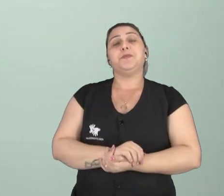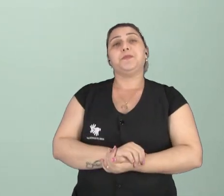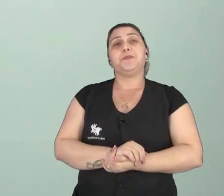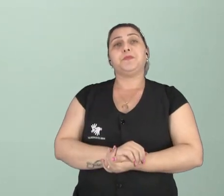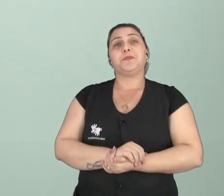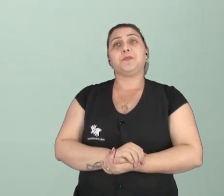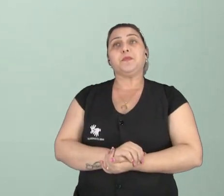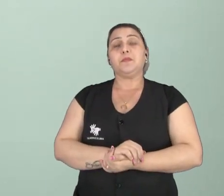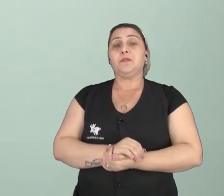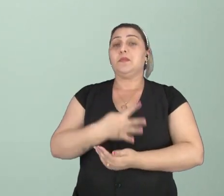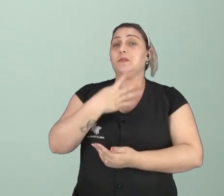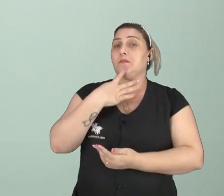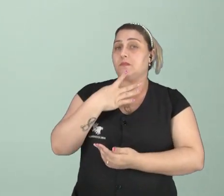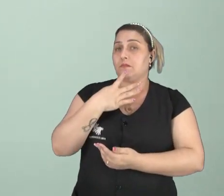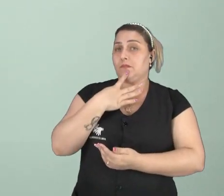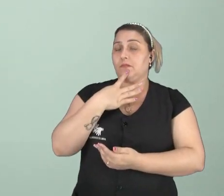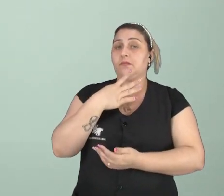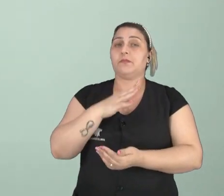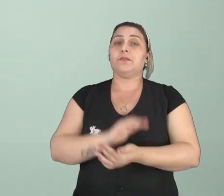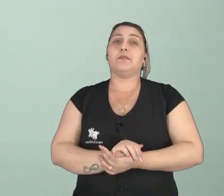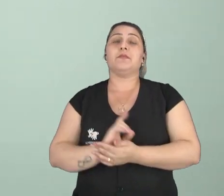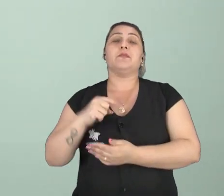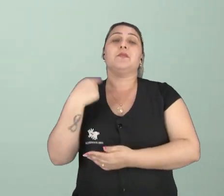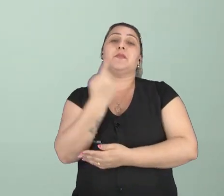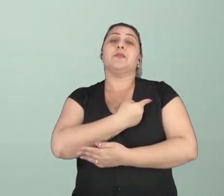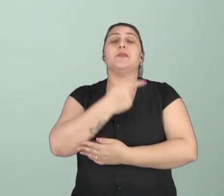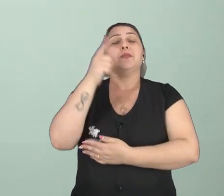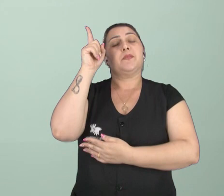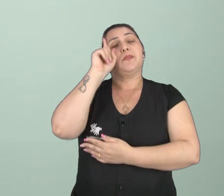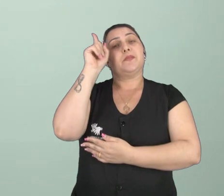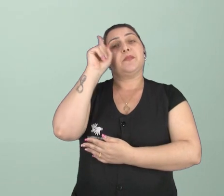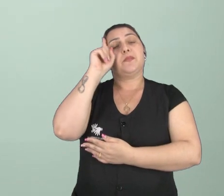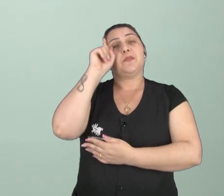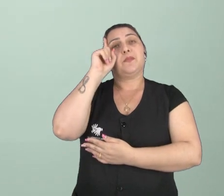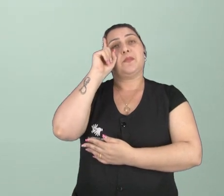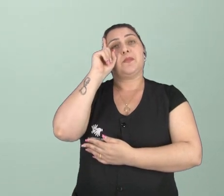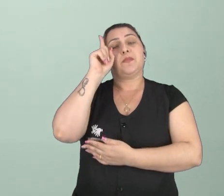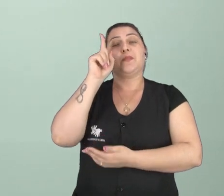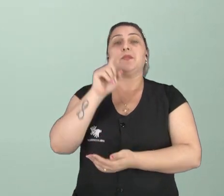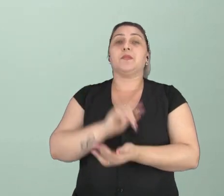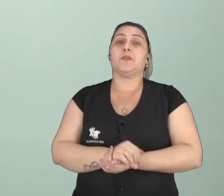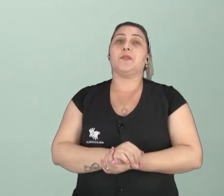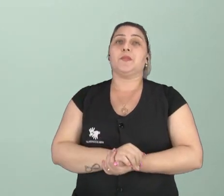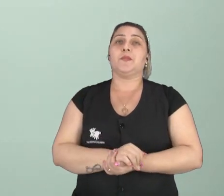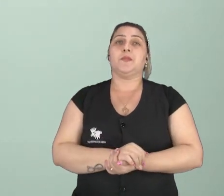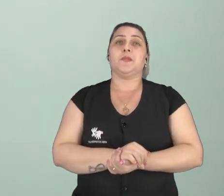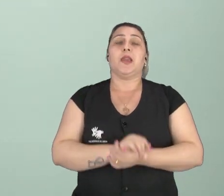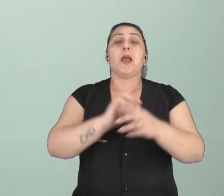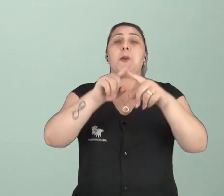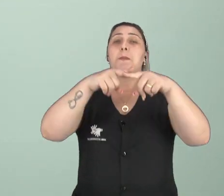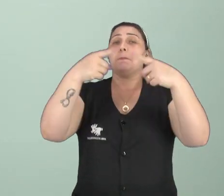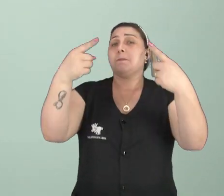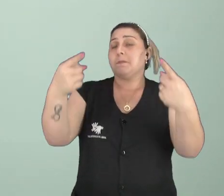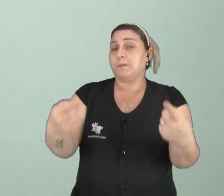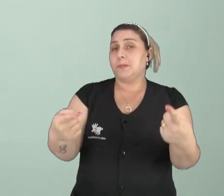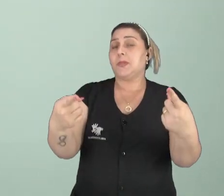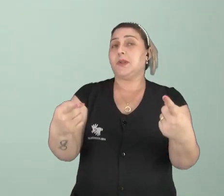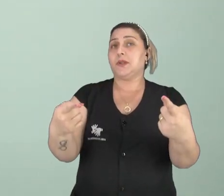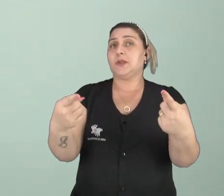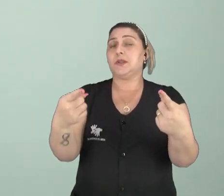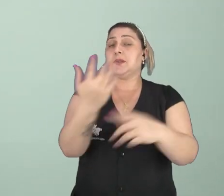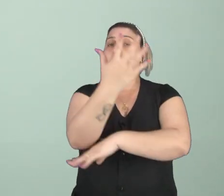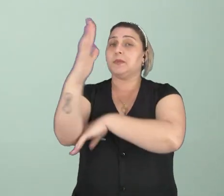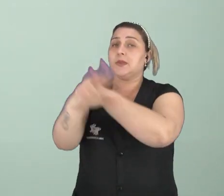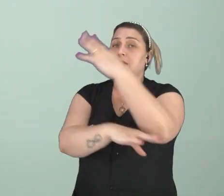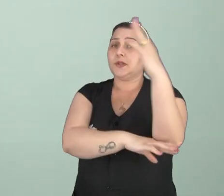se expressa, conhece no nosso dia a dia, no nosso cotidiano, enfim. Mas fato é que a